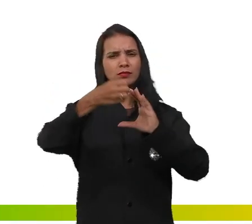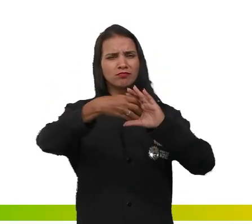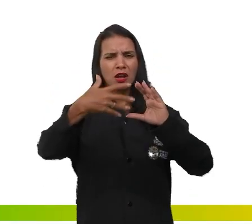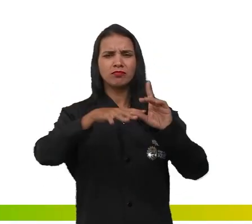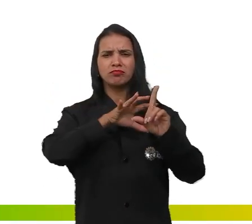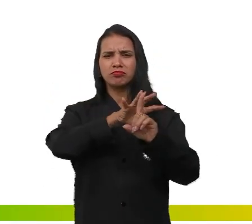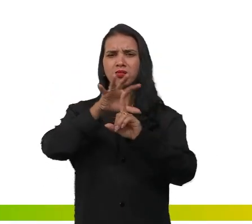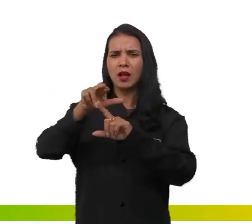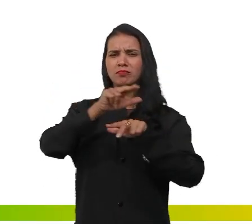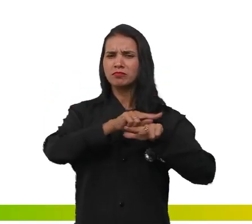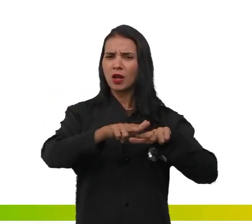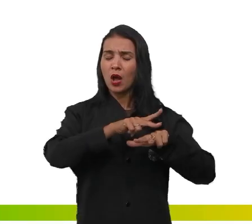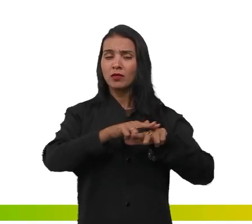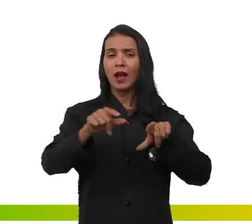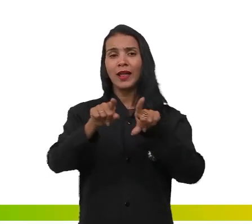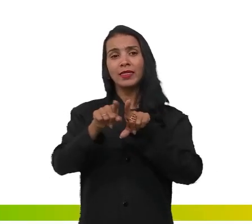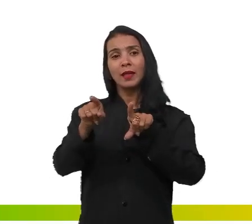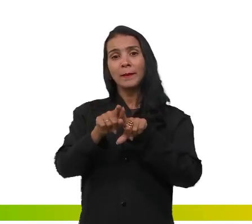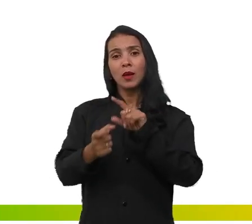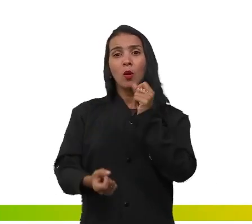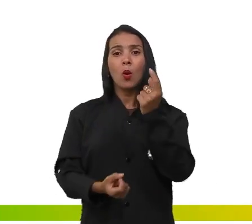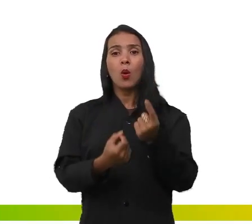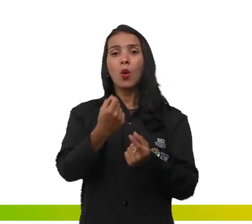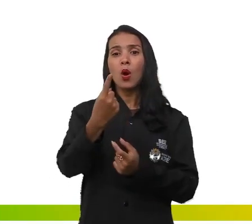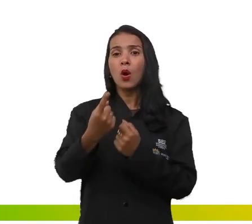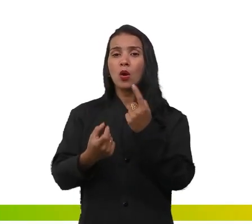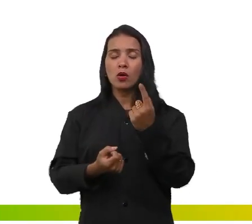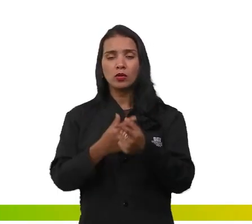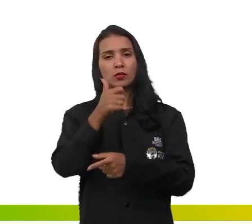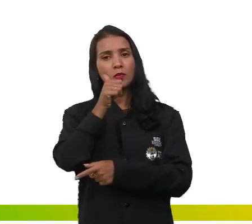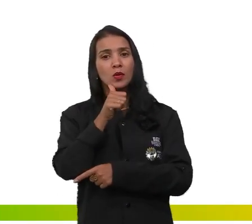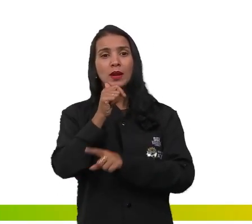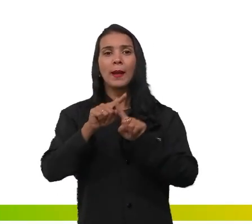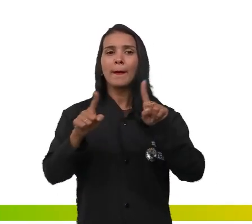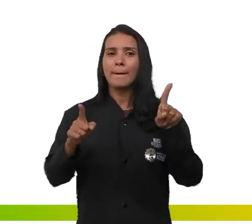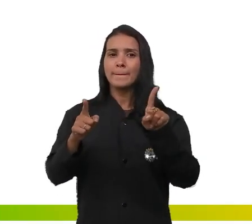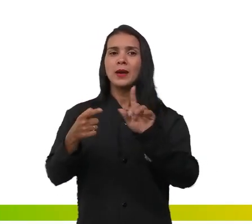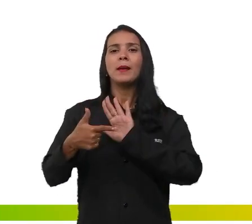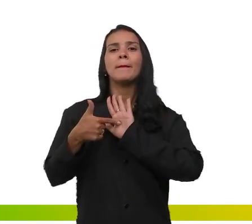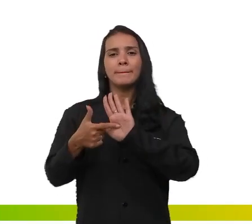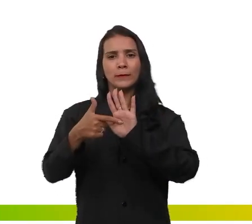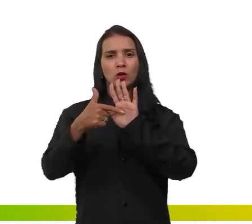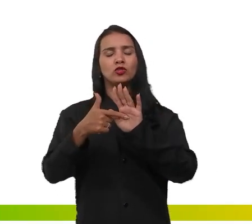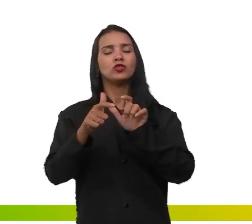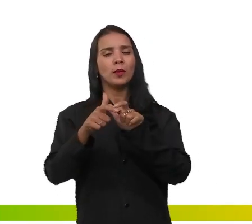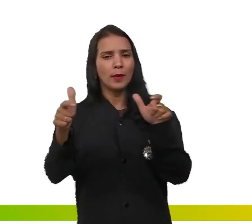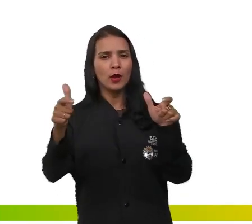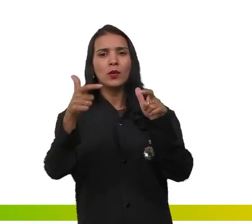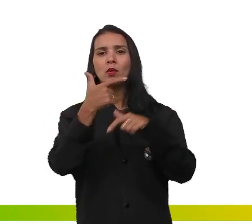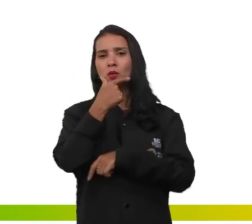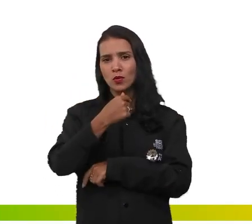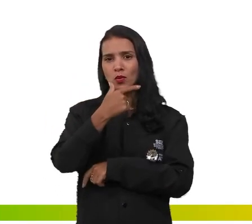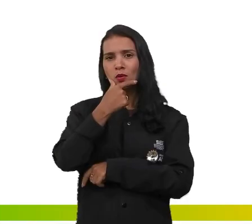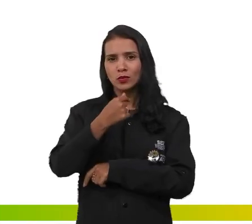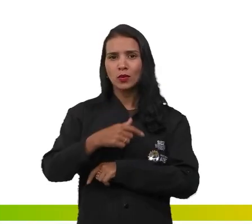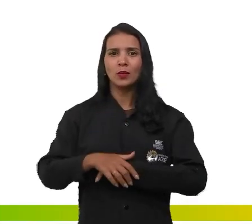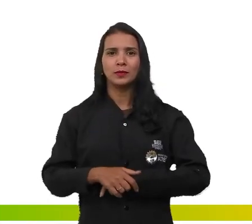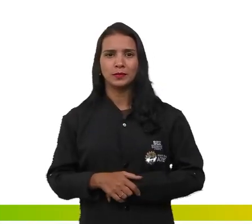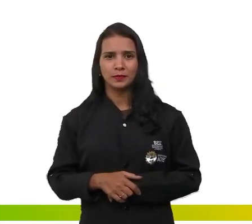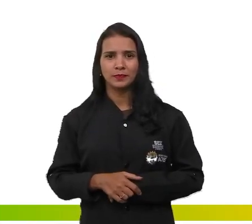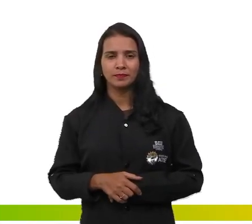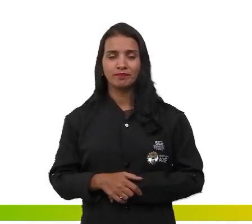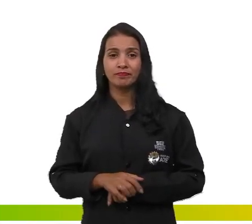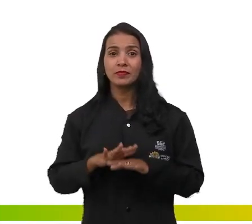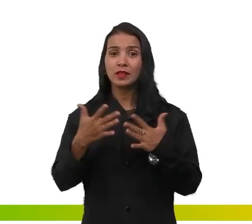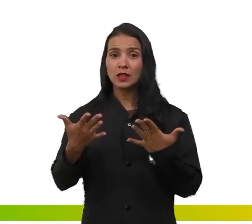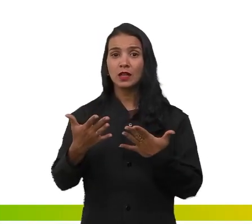sexo e que expressa nos homens em homo e heterozigose e nas mulheres, somente em homozigose.